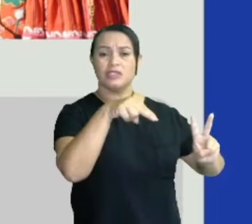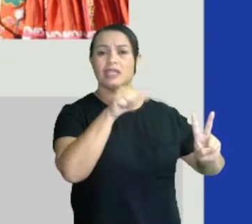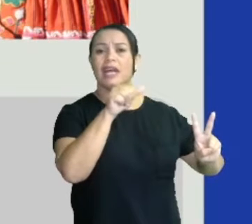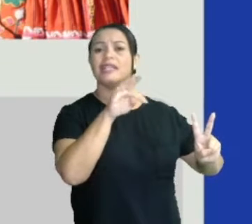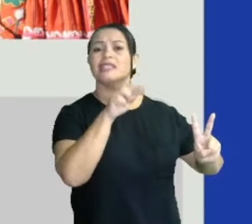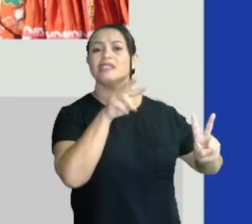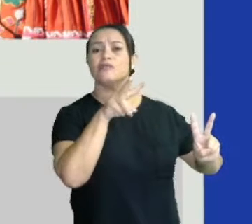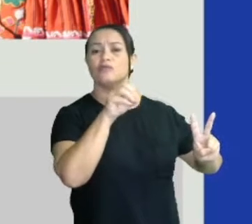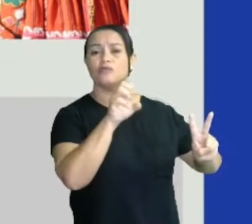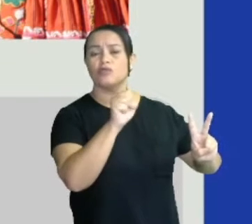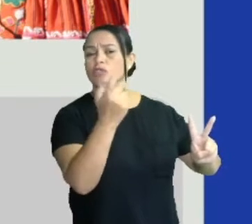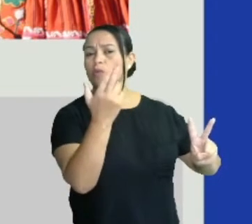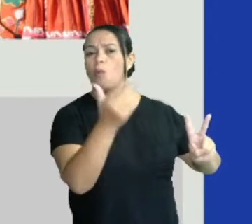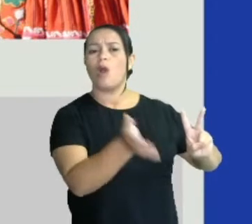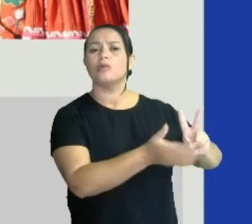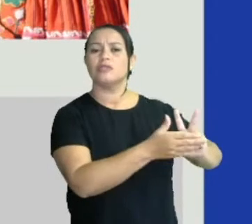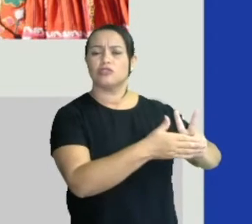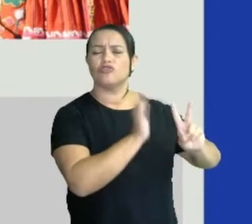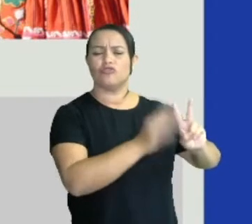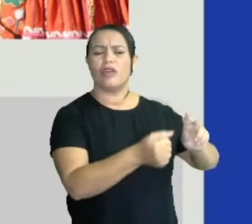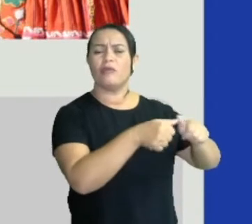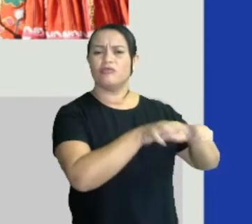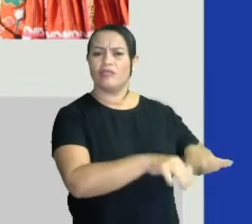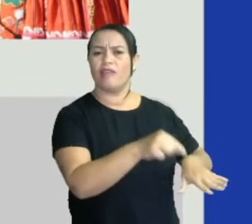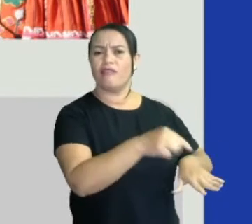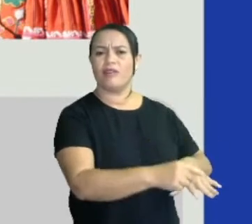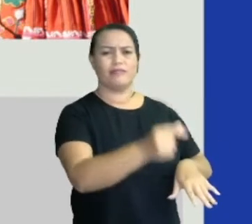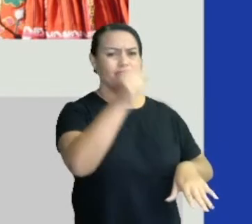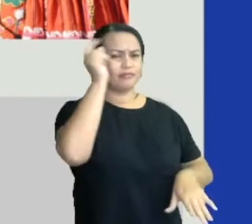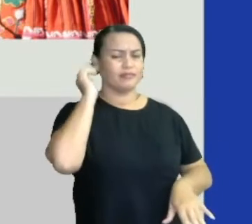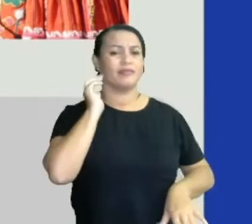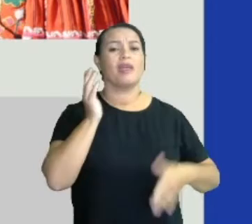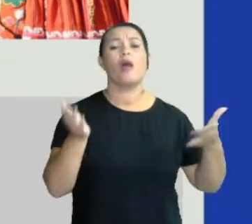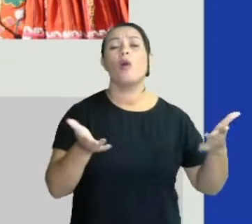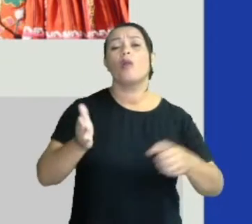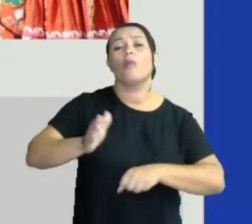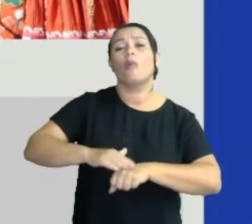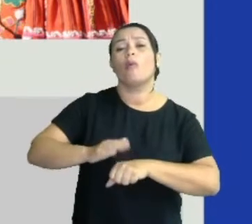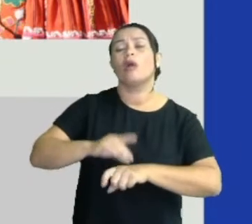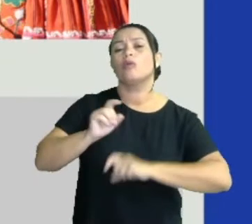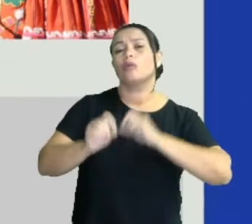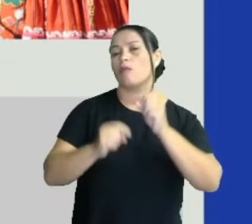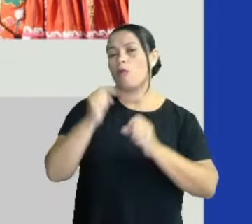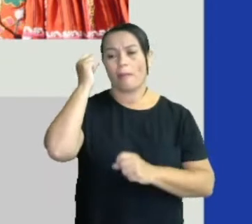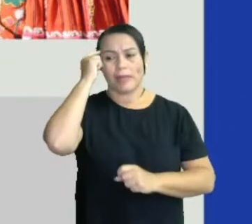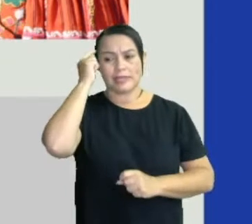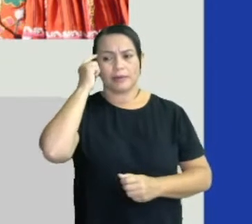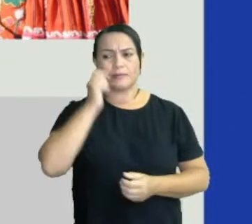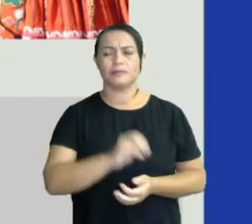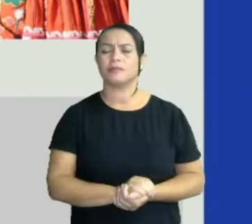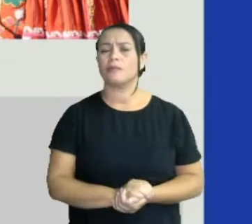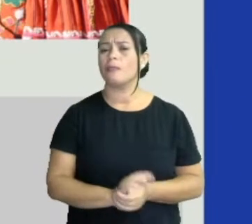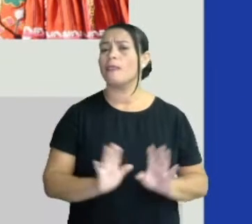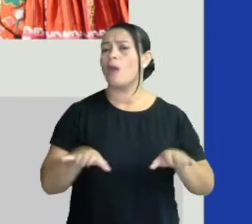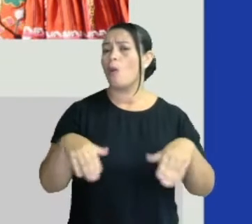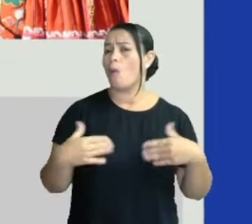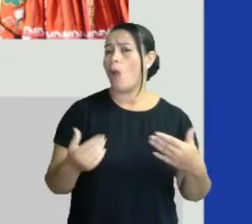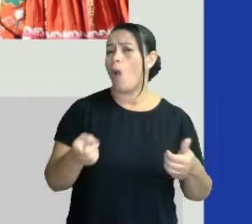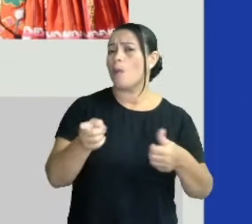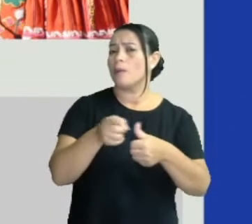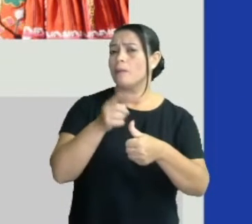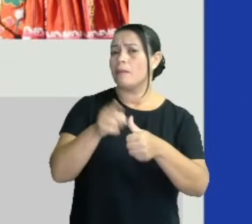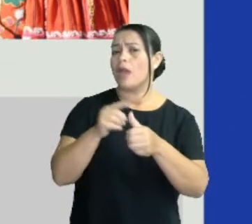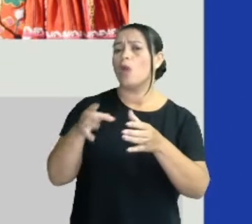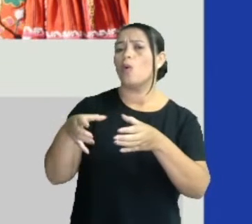indígenas que aqui viviam, né? Então, nesse momento, a gente vai pensar qual o primeiro